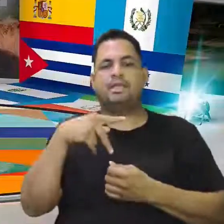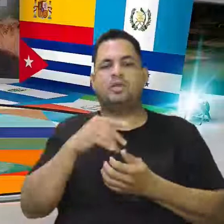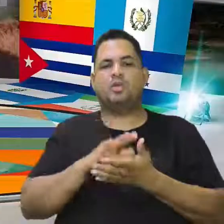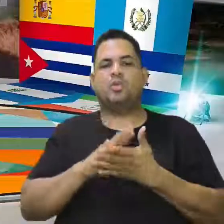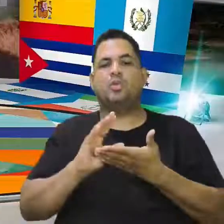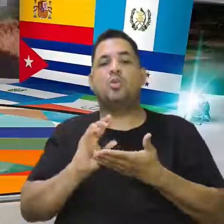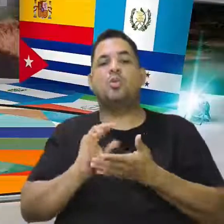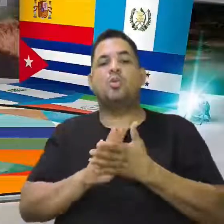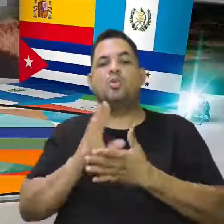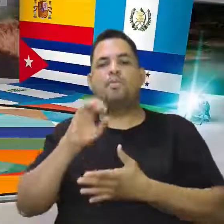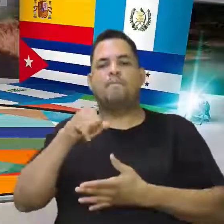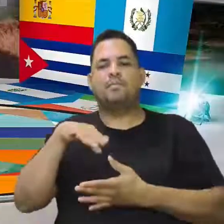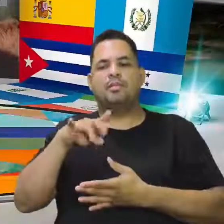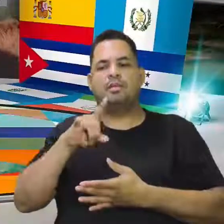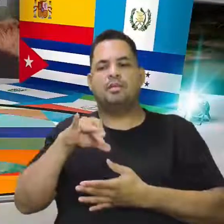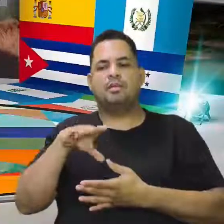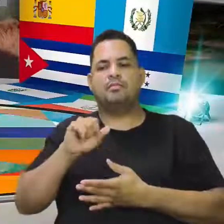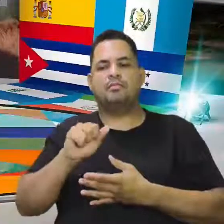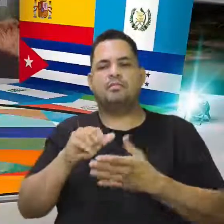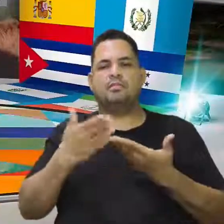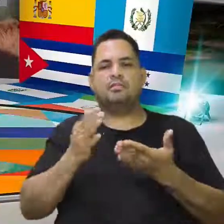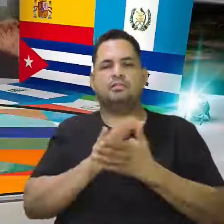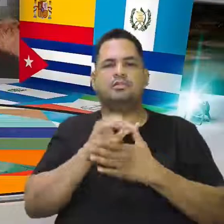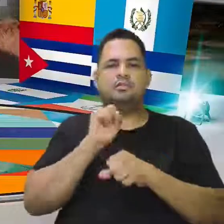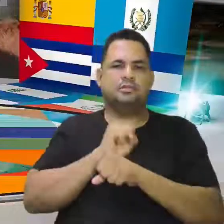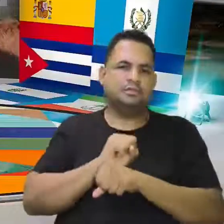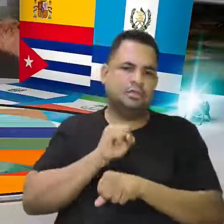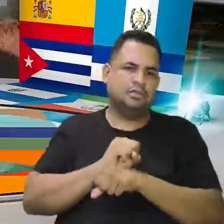vai, chega lá e aí espera.